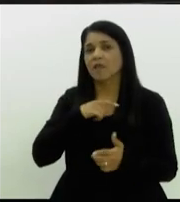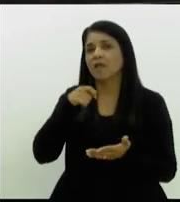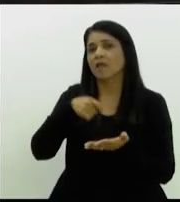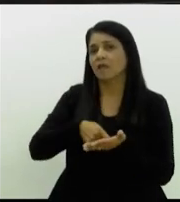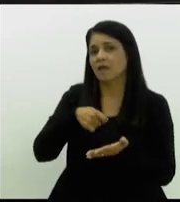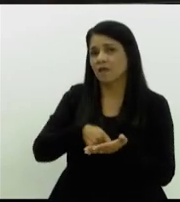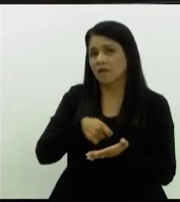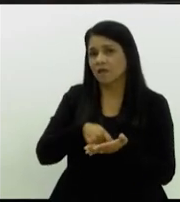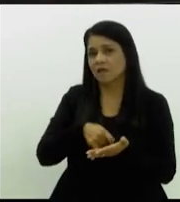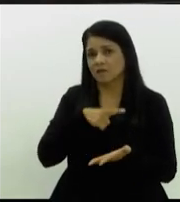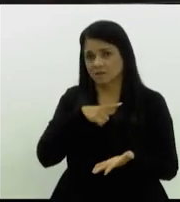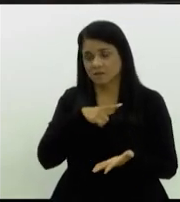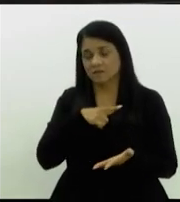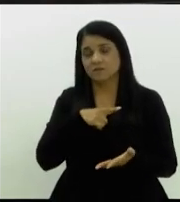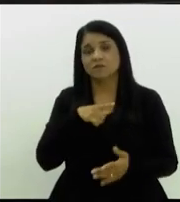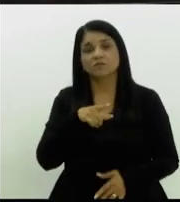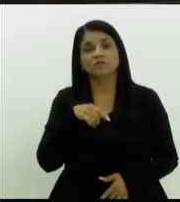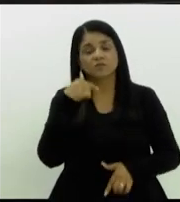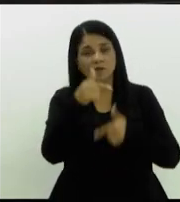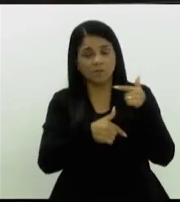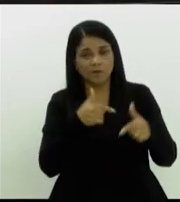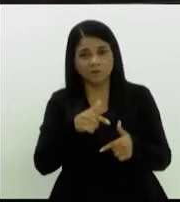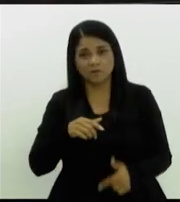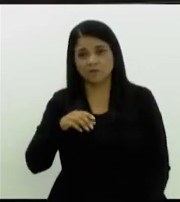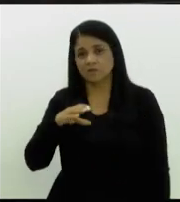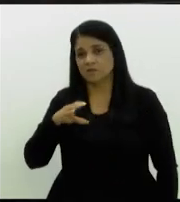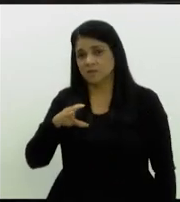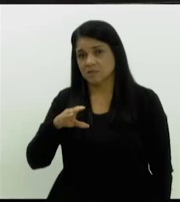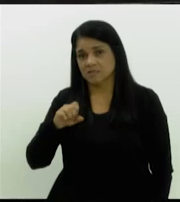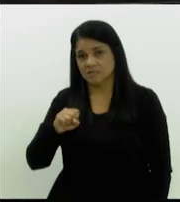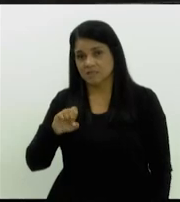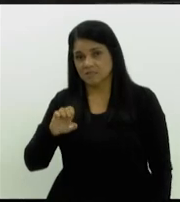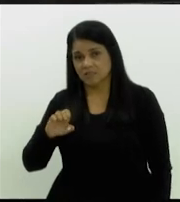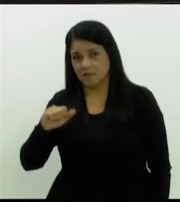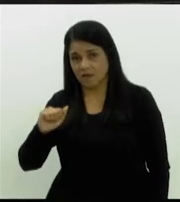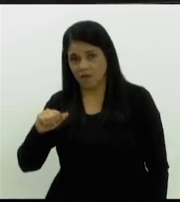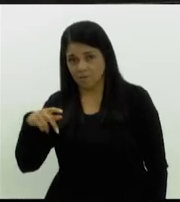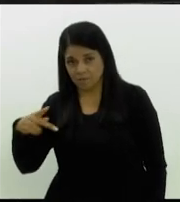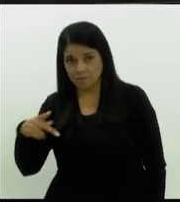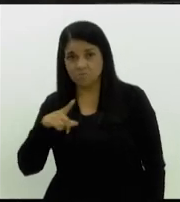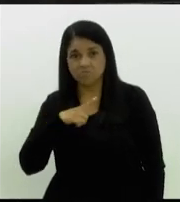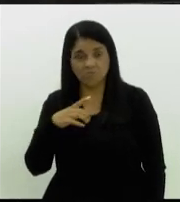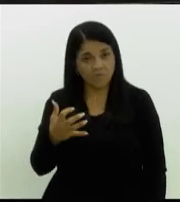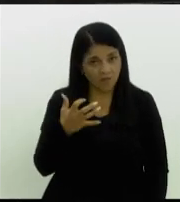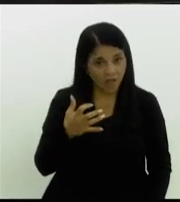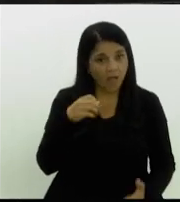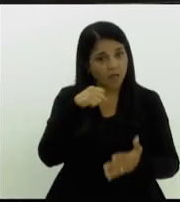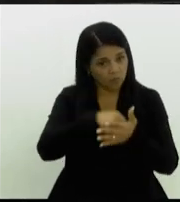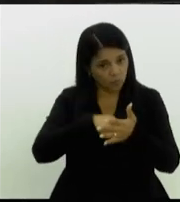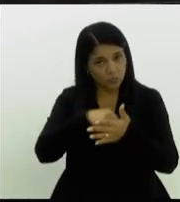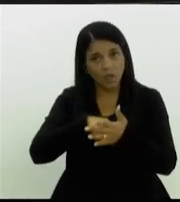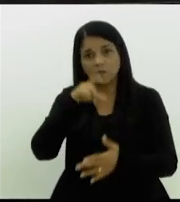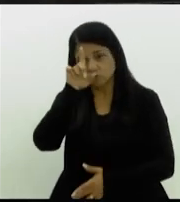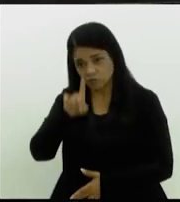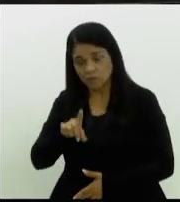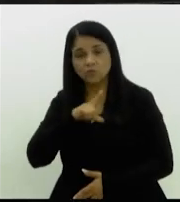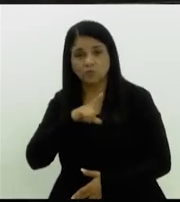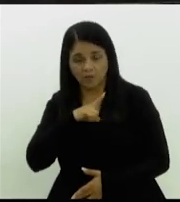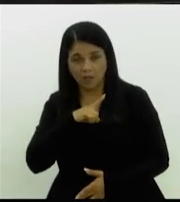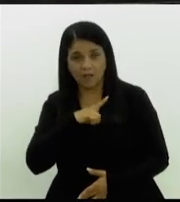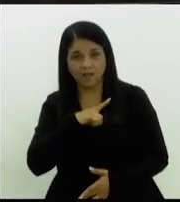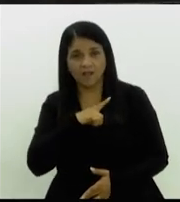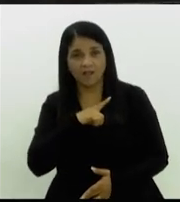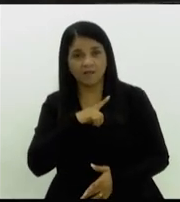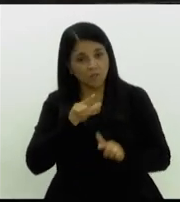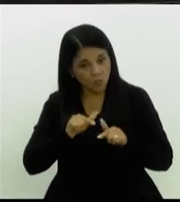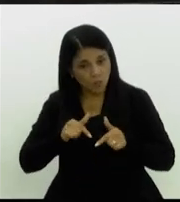os trabalhadores da SEAP querem, e eles têm todo o direito de lutar pelos seus direitos, que façam